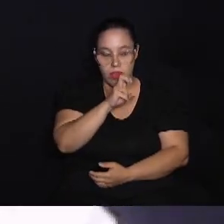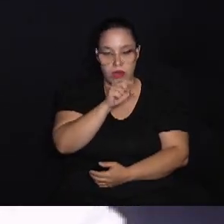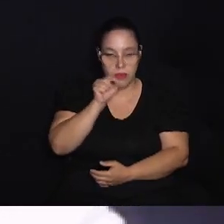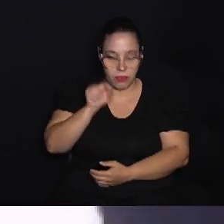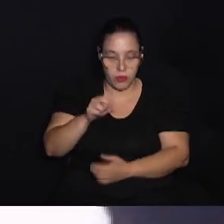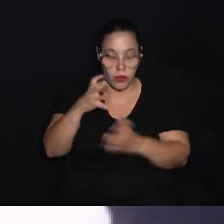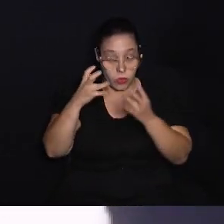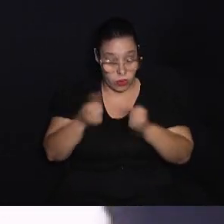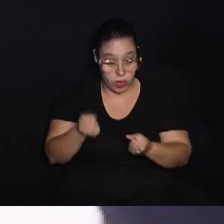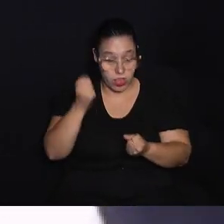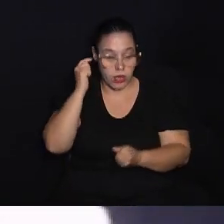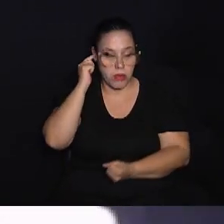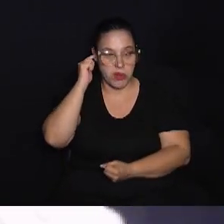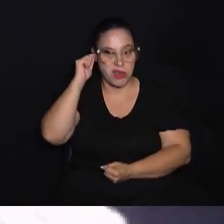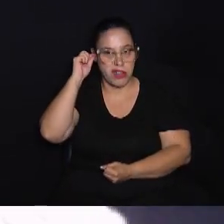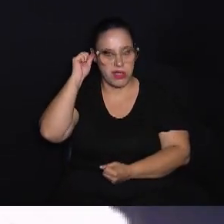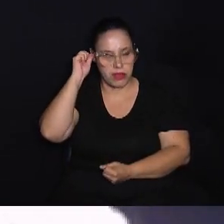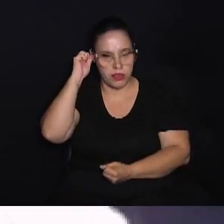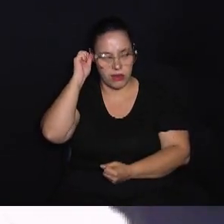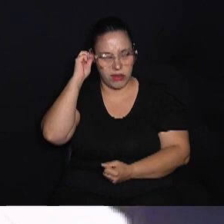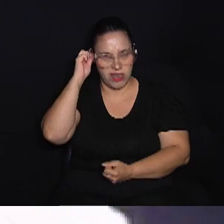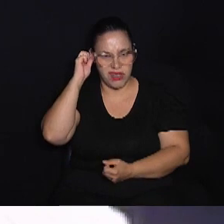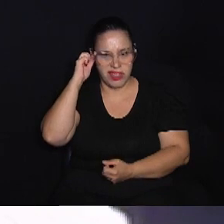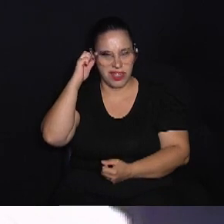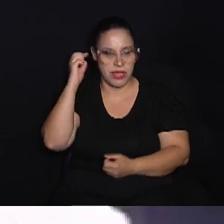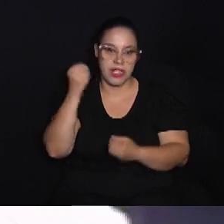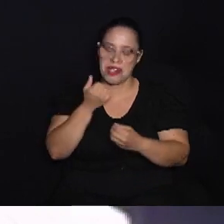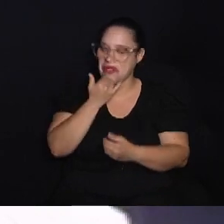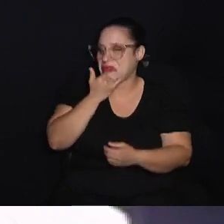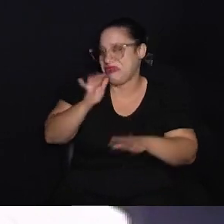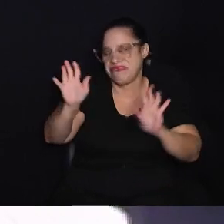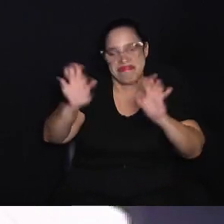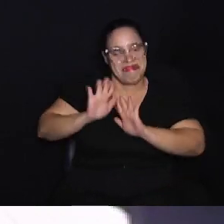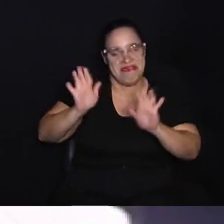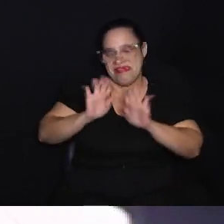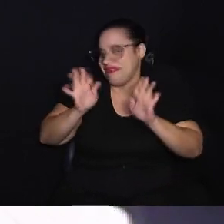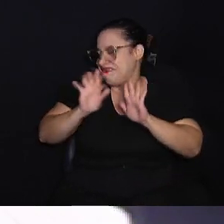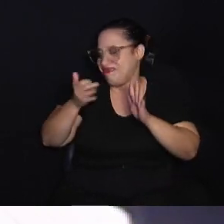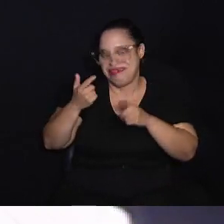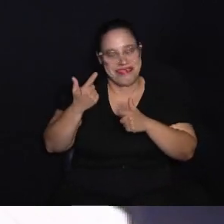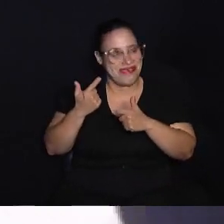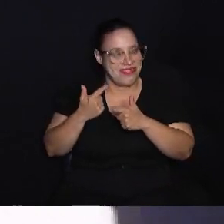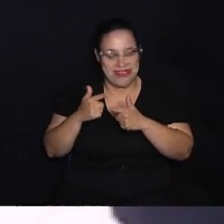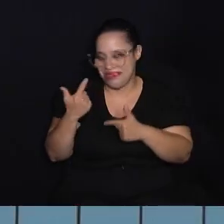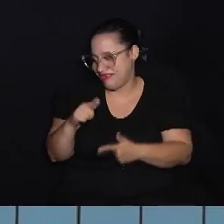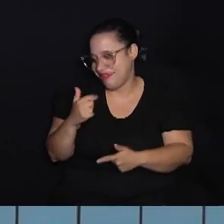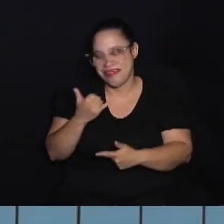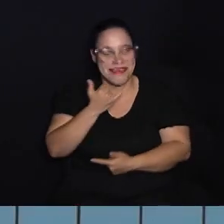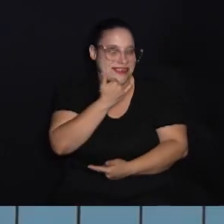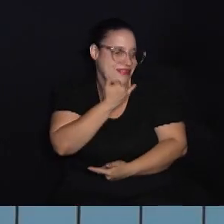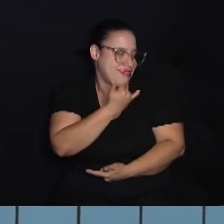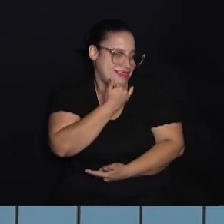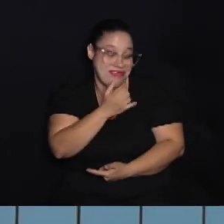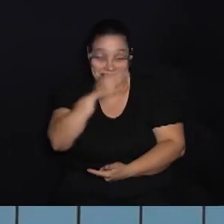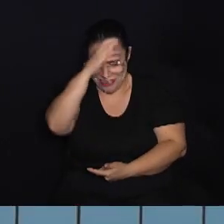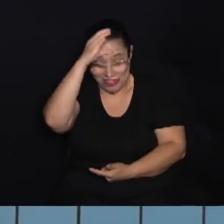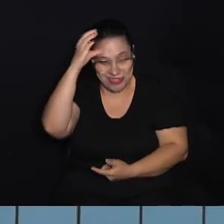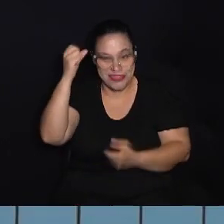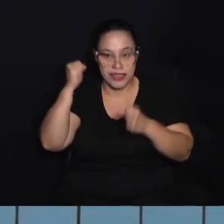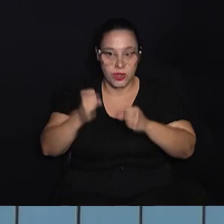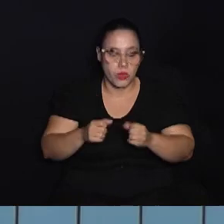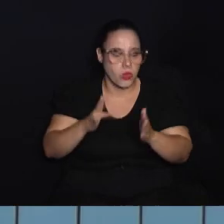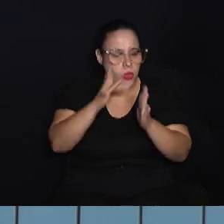temos 55 pontos de recebimento. Não tem mais desculpa, então, agora. Não tem mais desculpa.